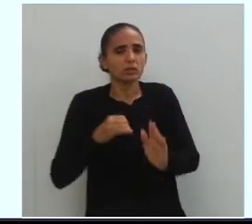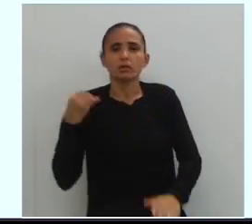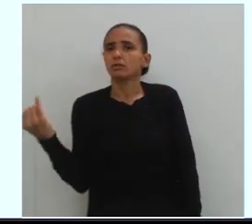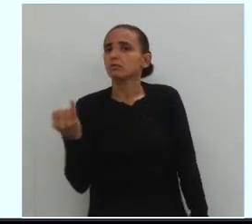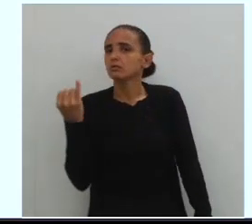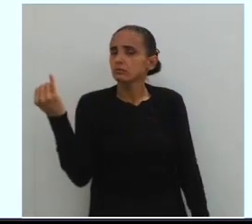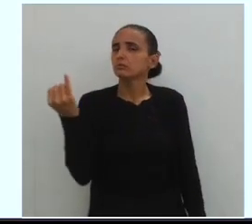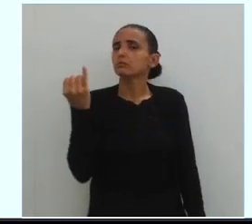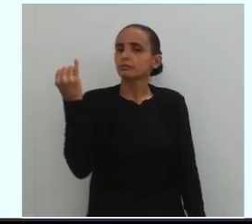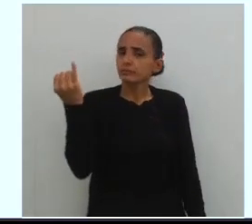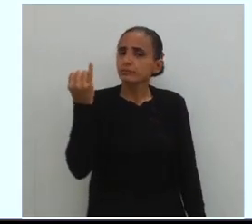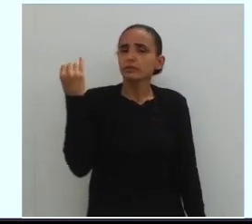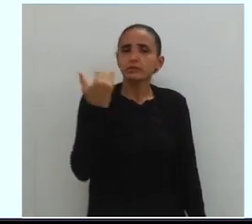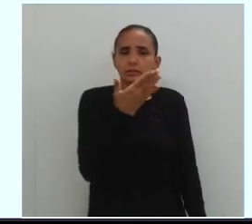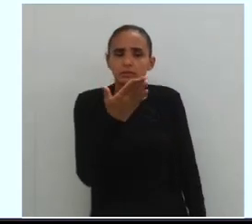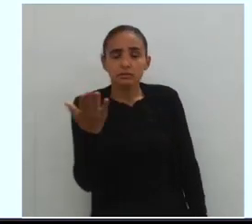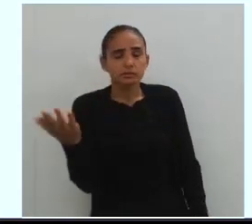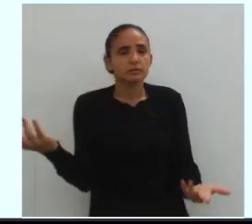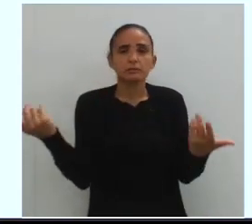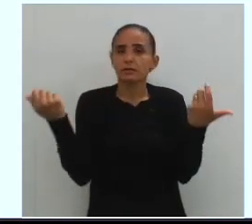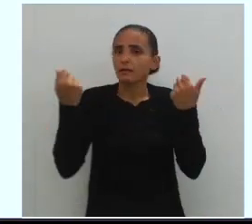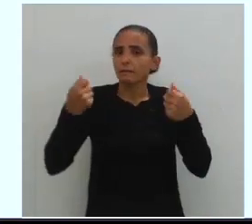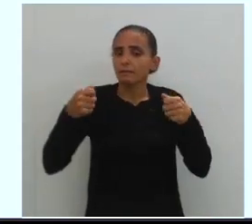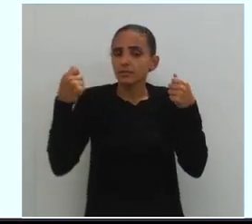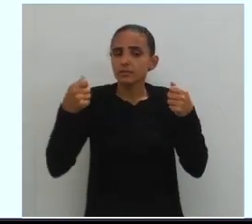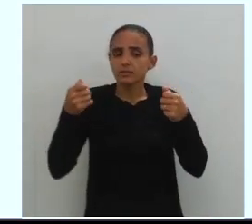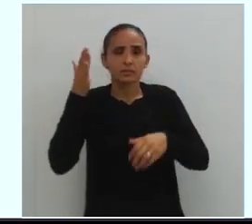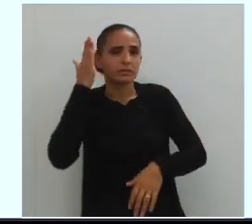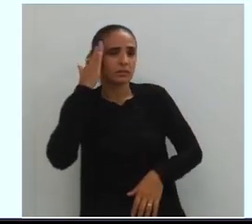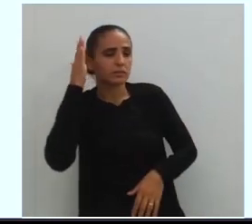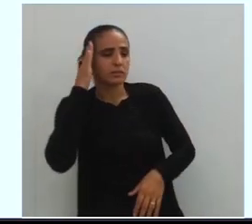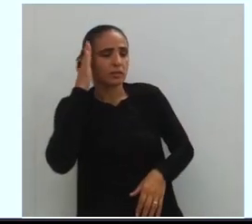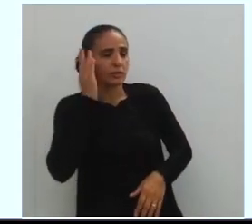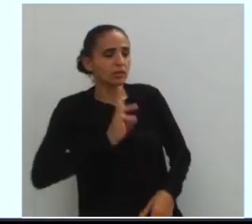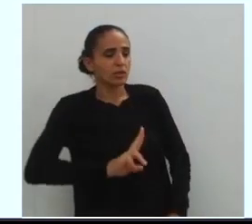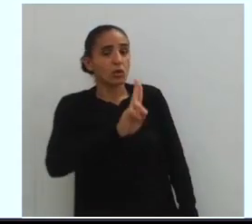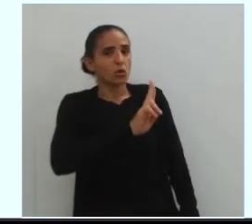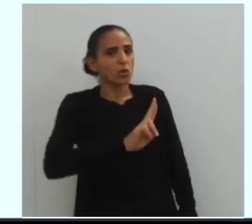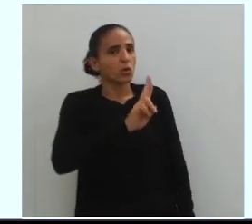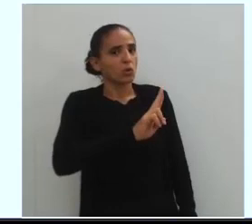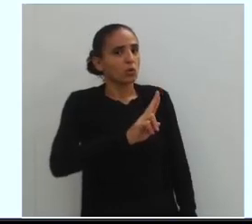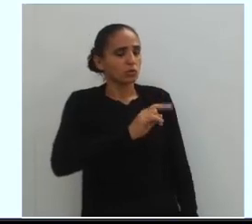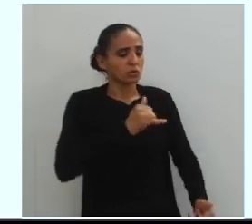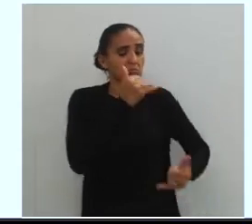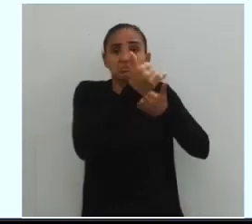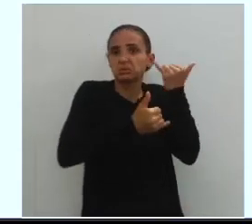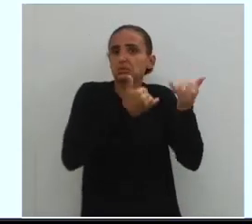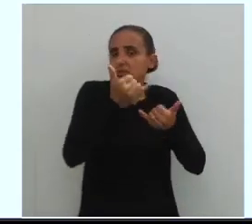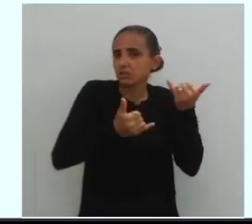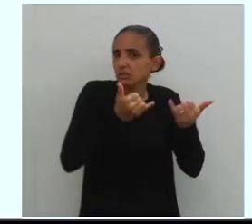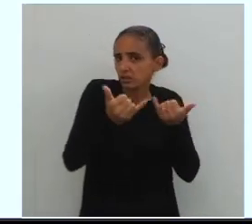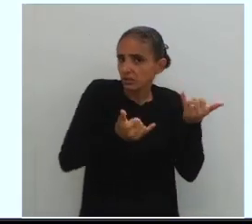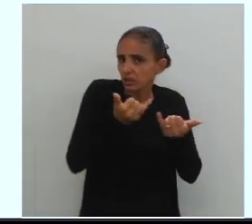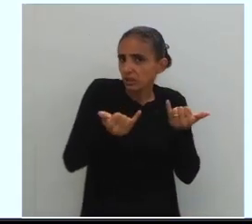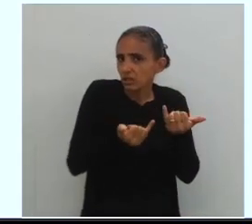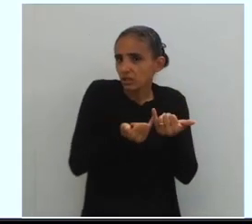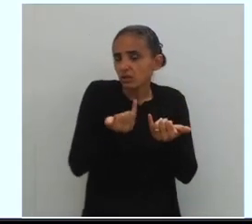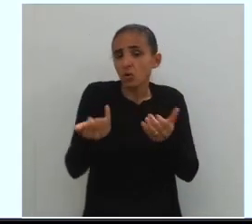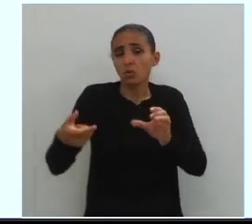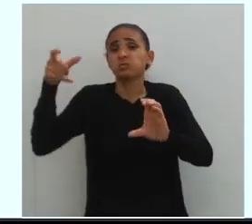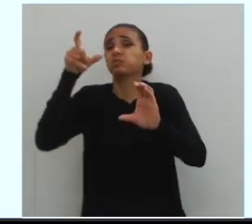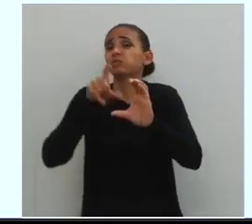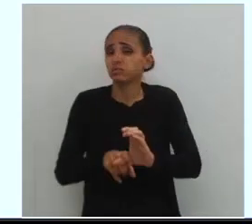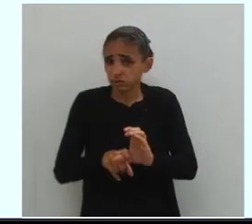é necessário, pois é preciso distinguir o uso recreativo do uso